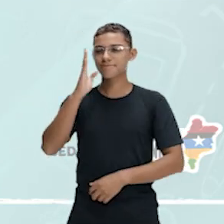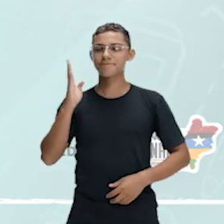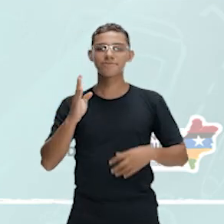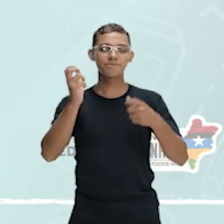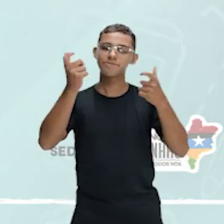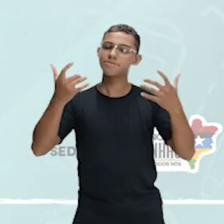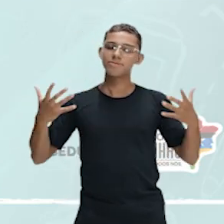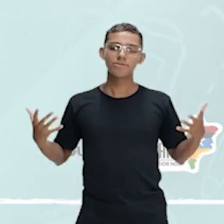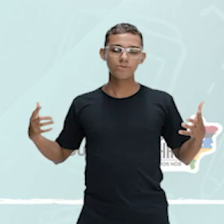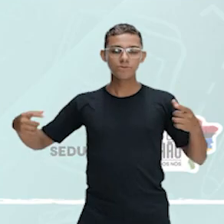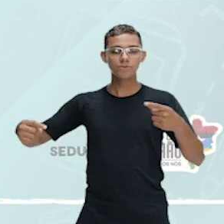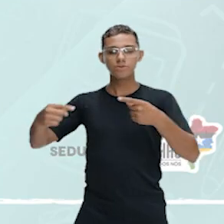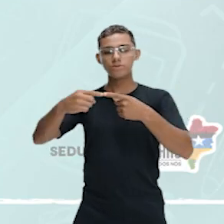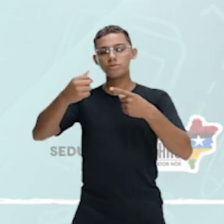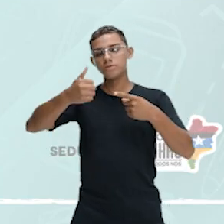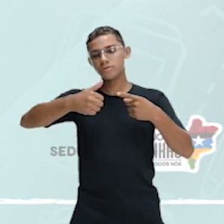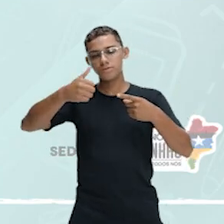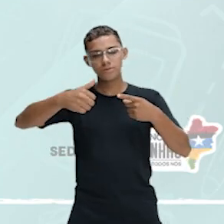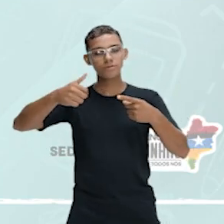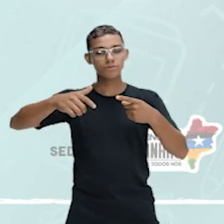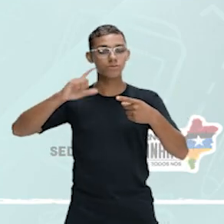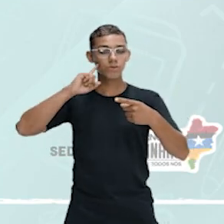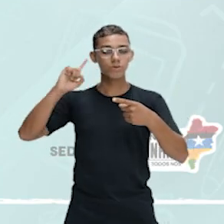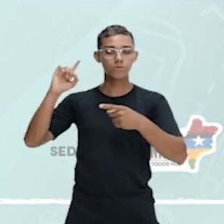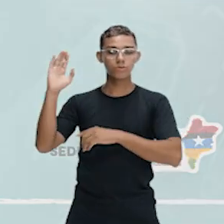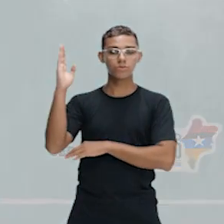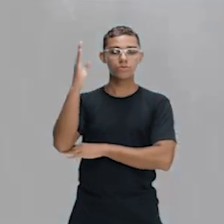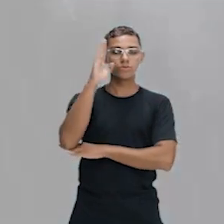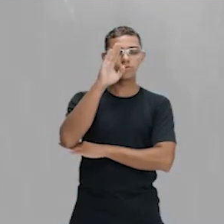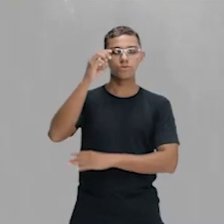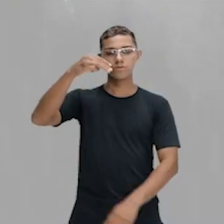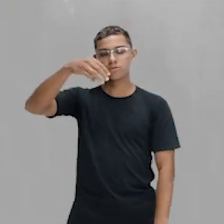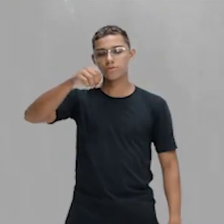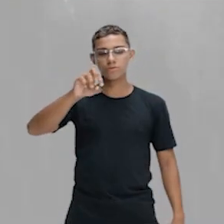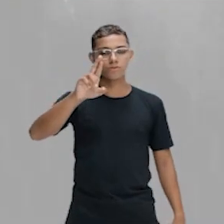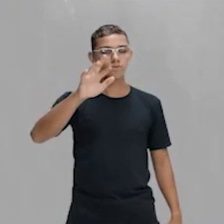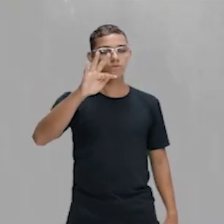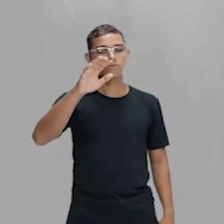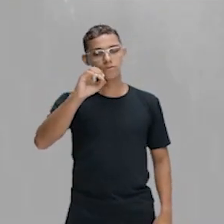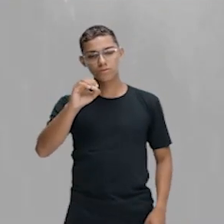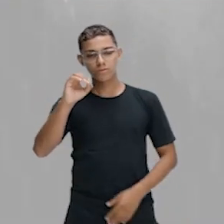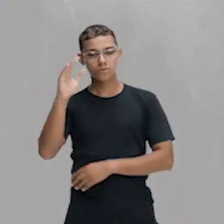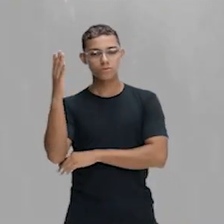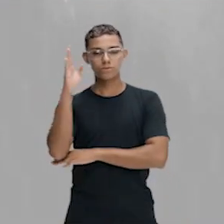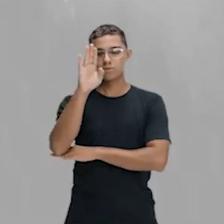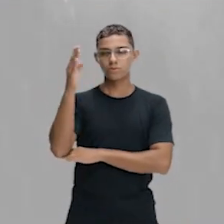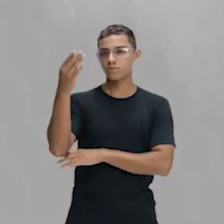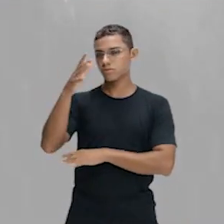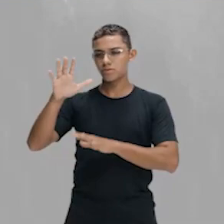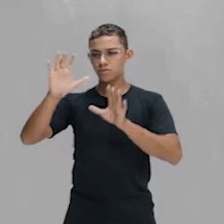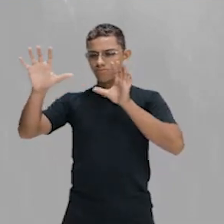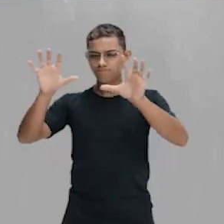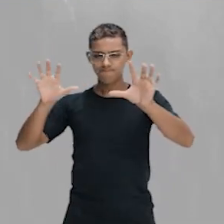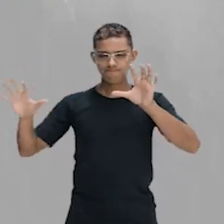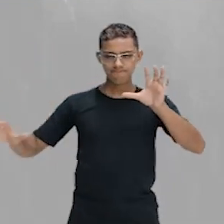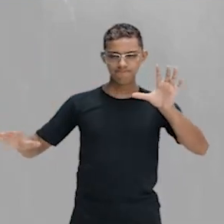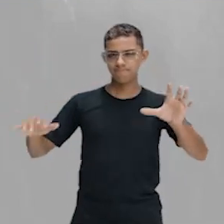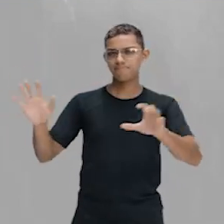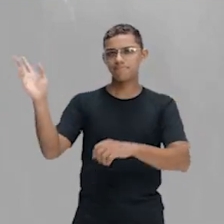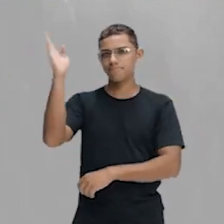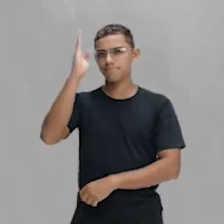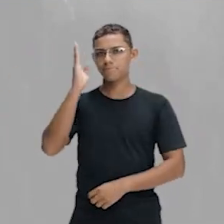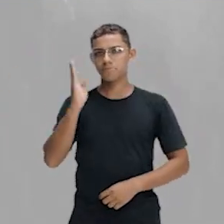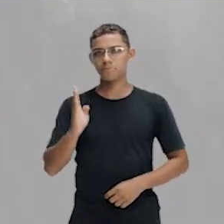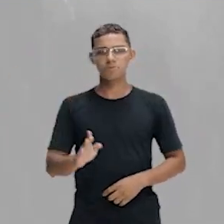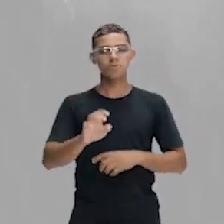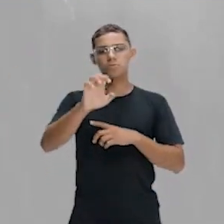aqui sobre os domínios morfoclimáticos brasileiros, né, que são as divisões dos principais ambientes, tipo de